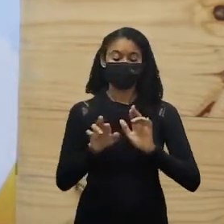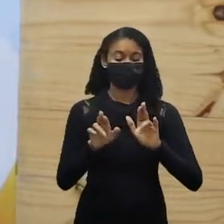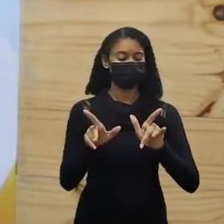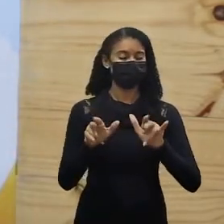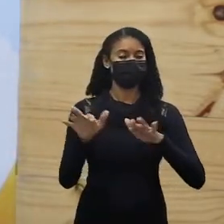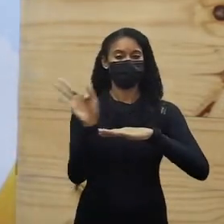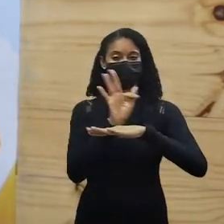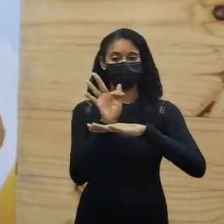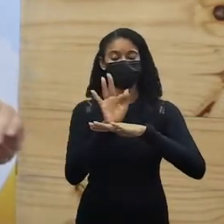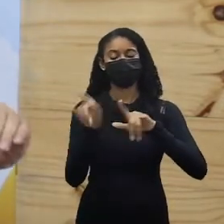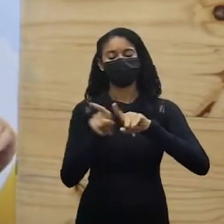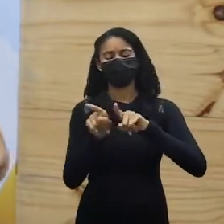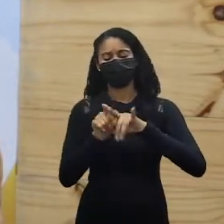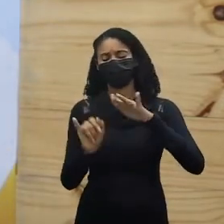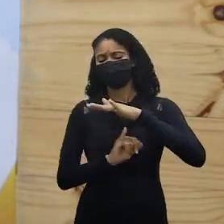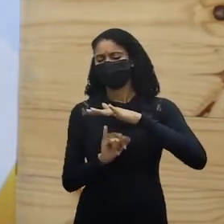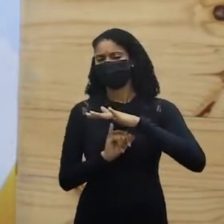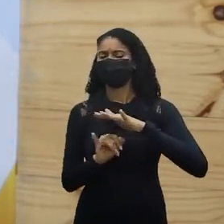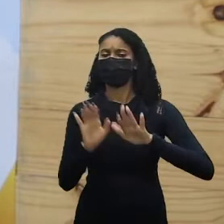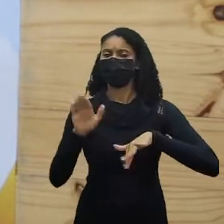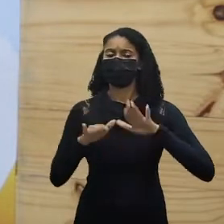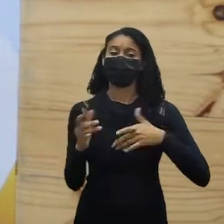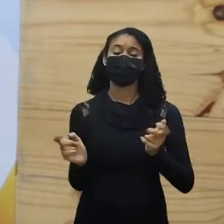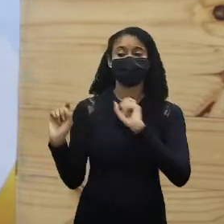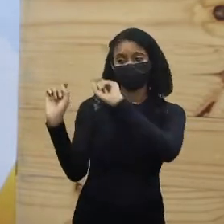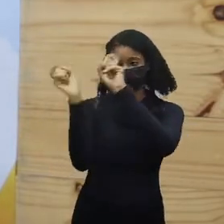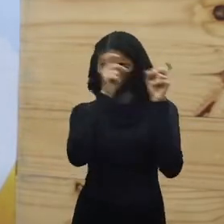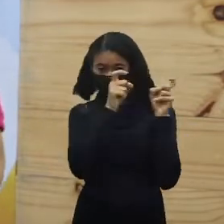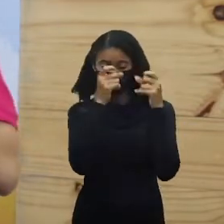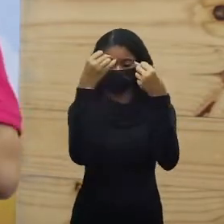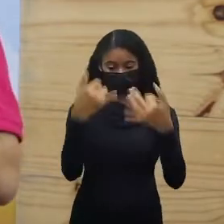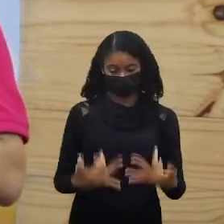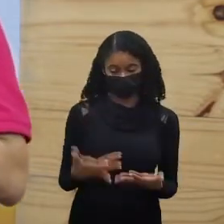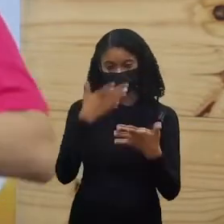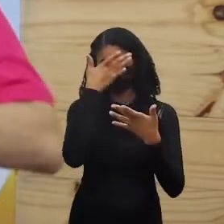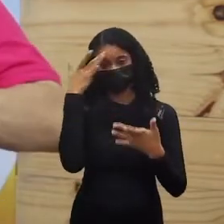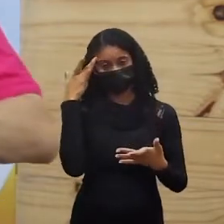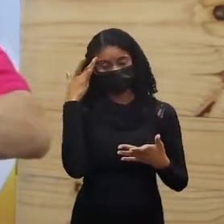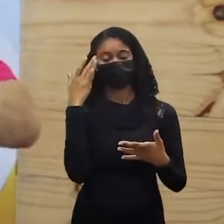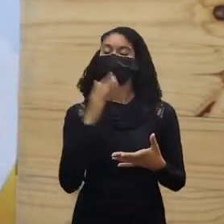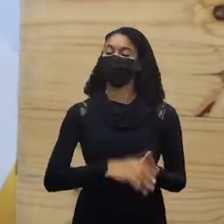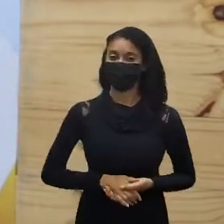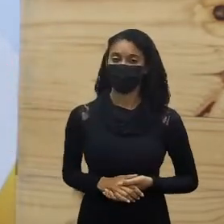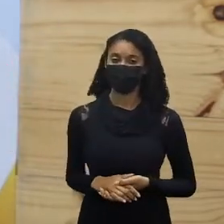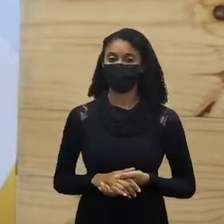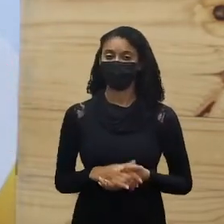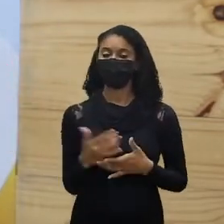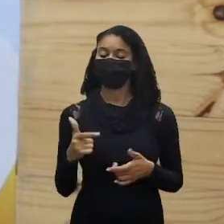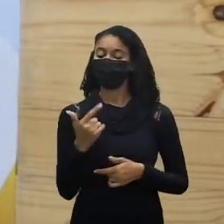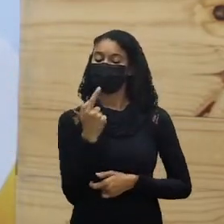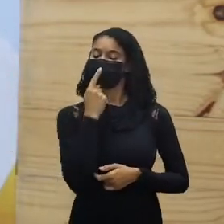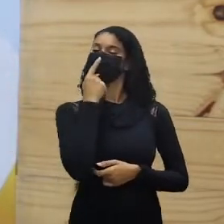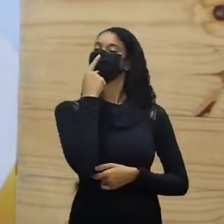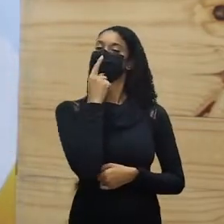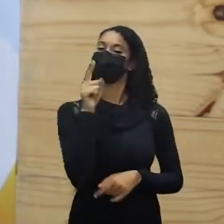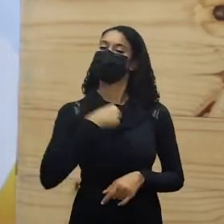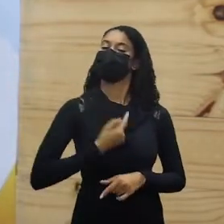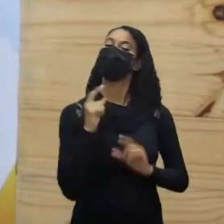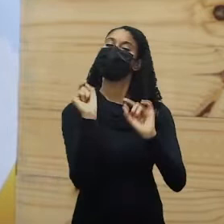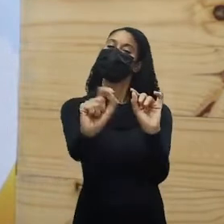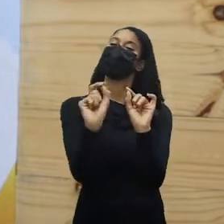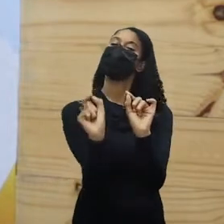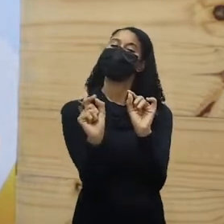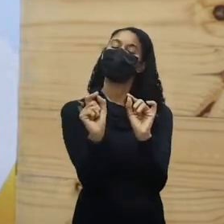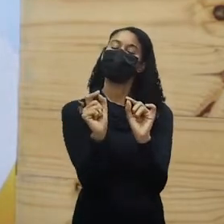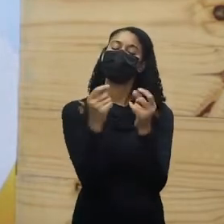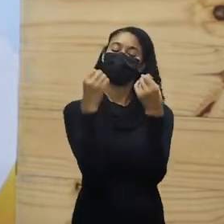Ou seja, quando você estiver diante de um debate, falando com pessoas com menos intimidade, nós tendemos